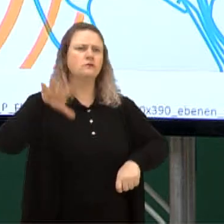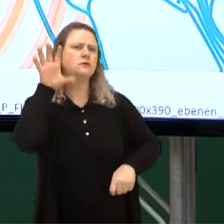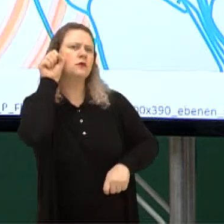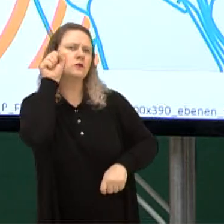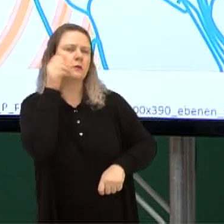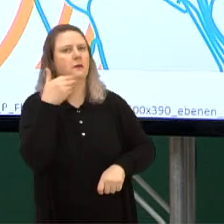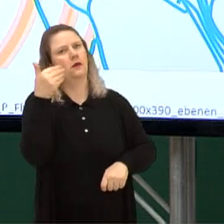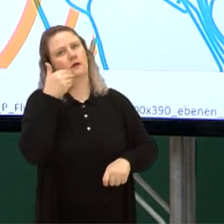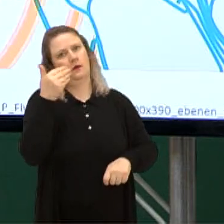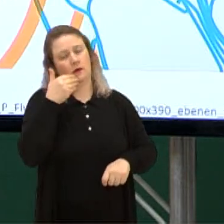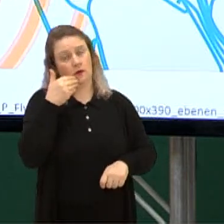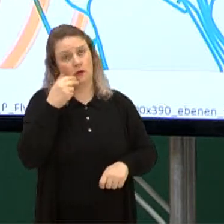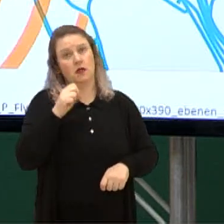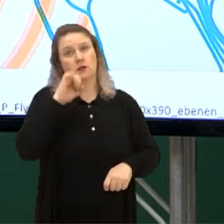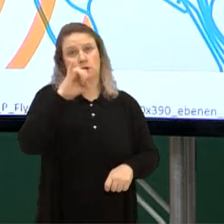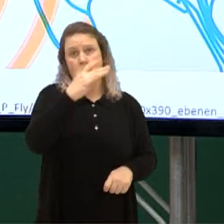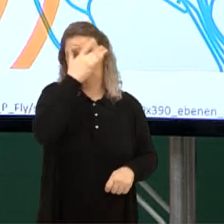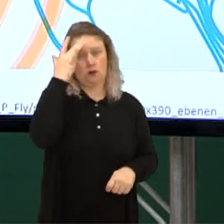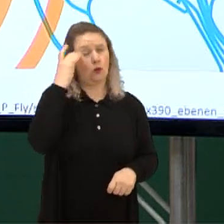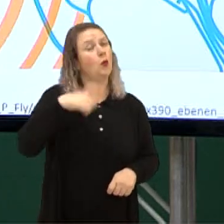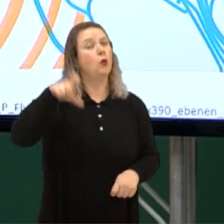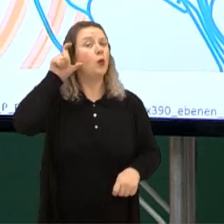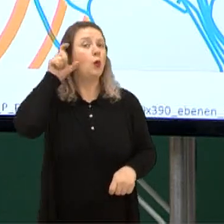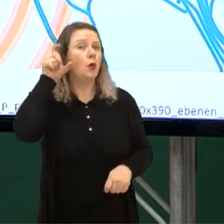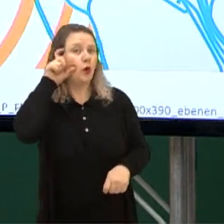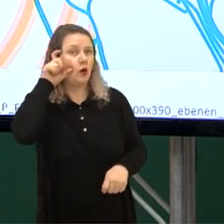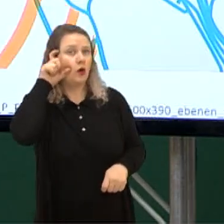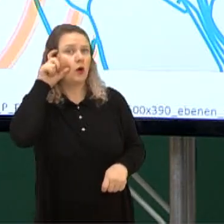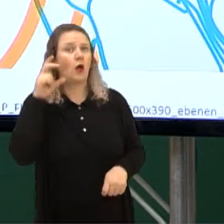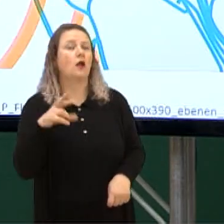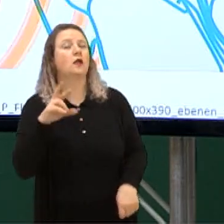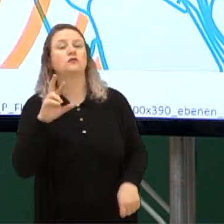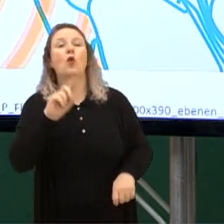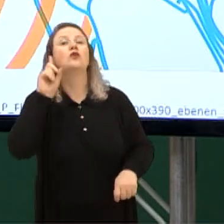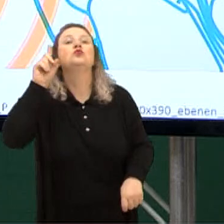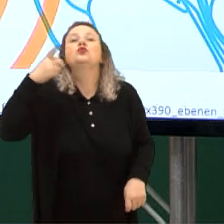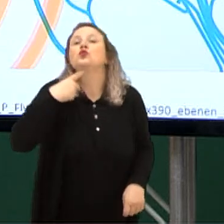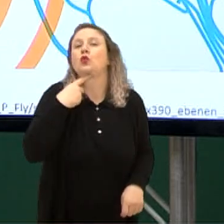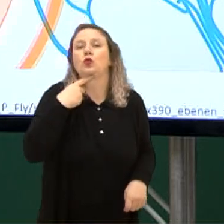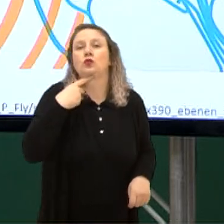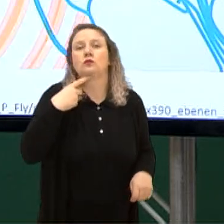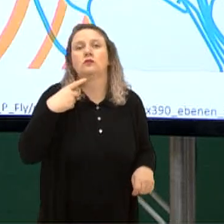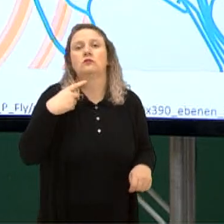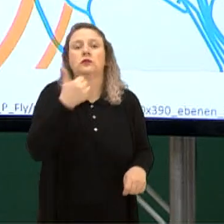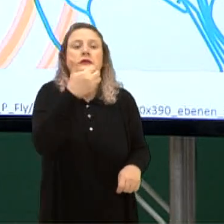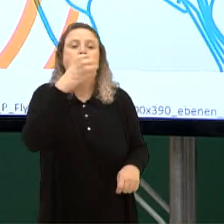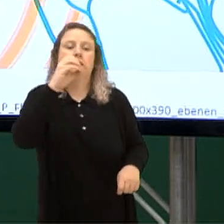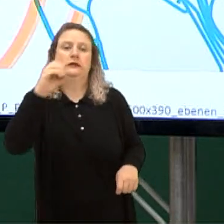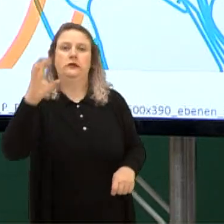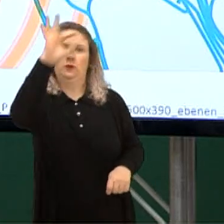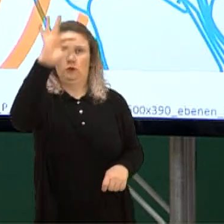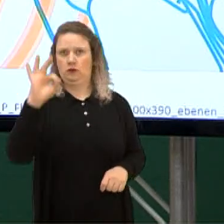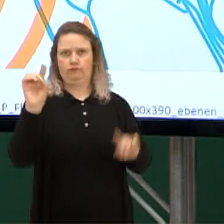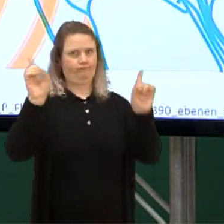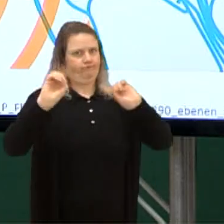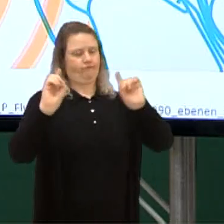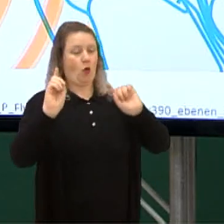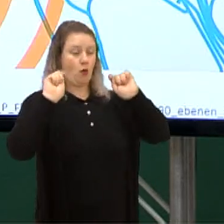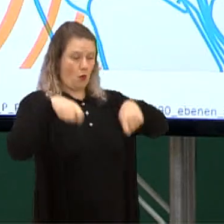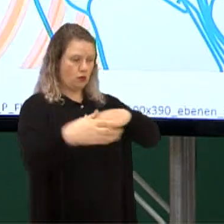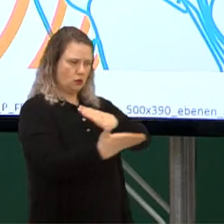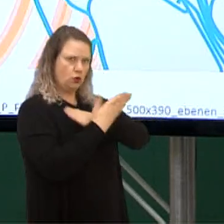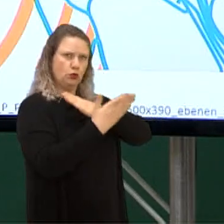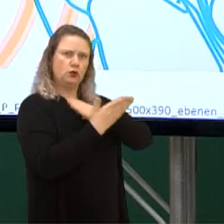melhor. Quem usa um aparelho auditivo, não necessariamente ela é totalmente surda. Né? E ele vai ajudar